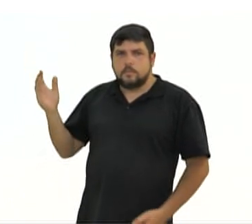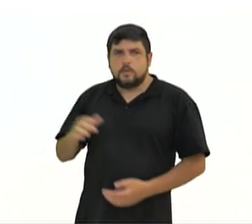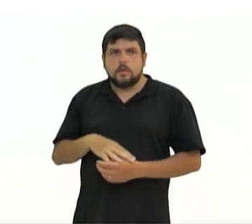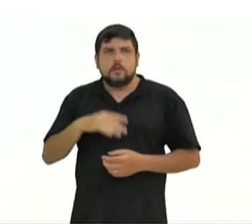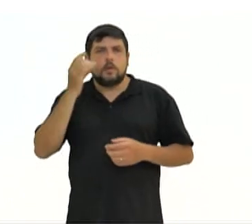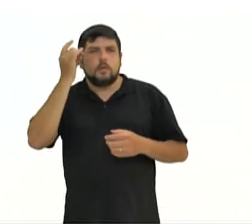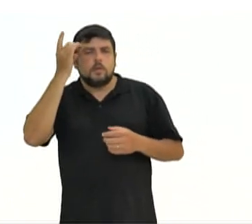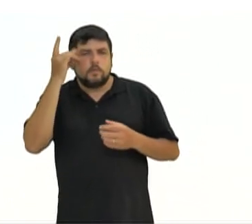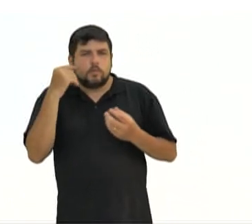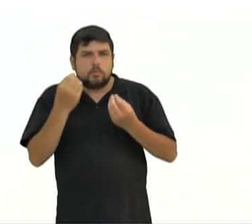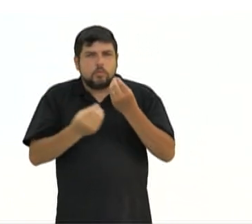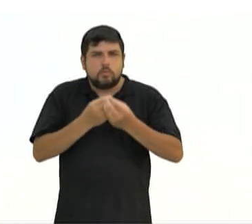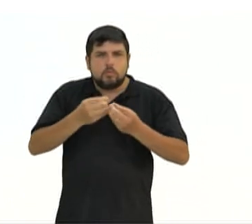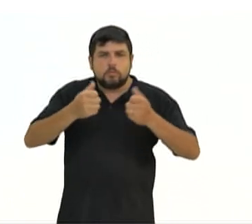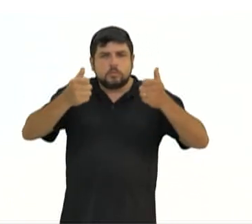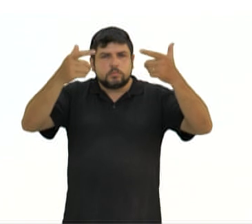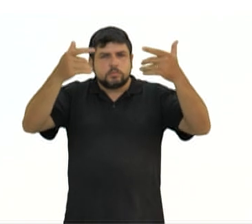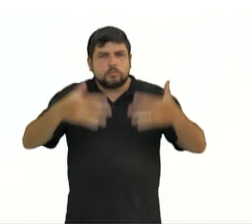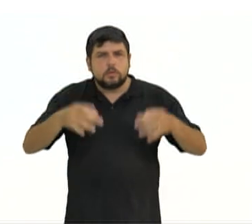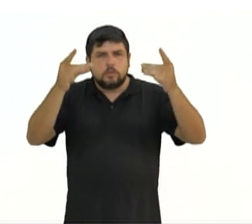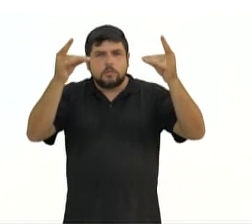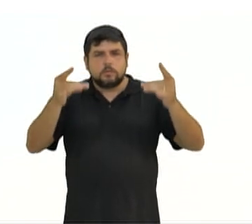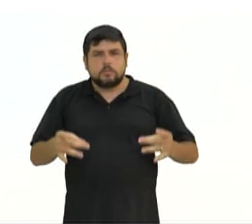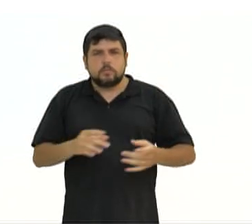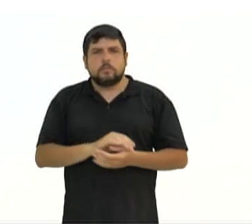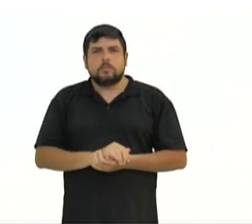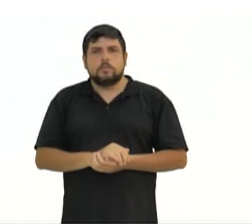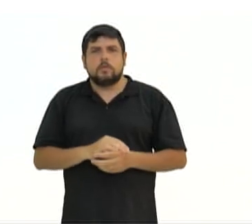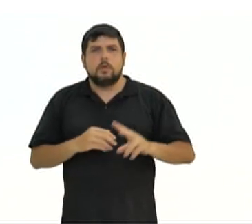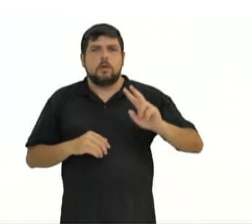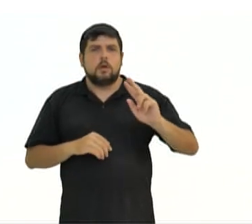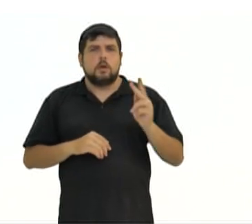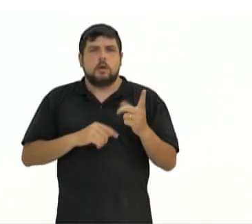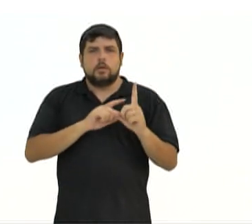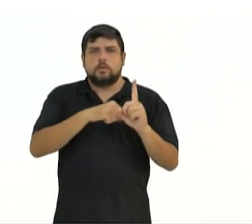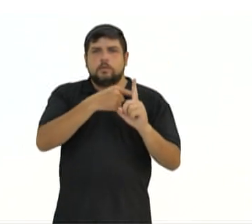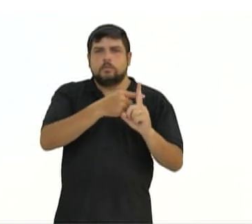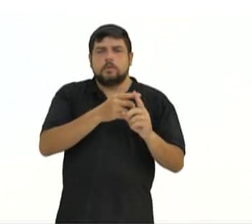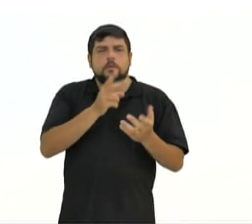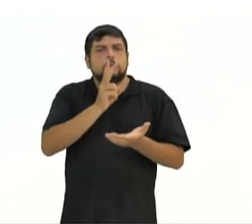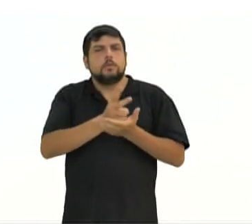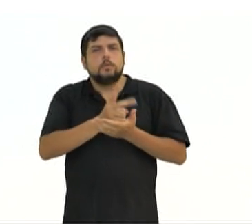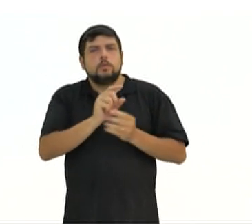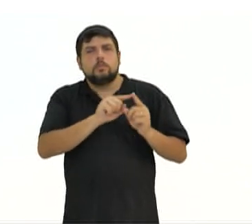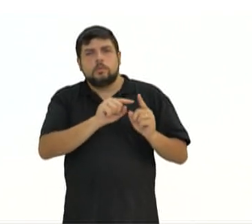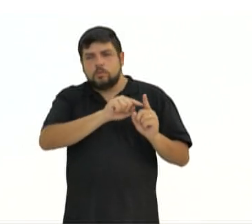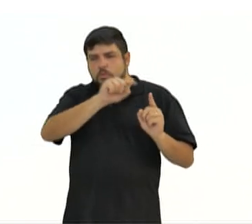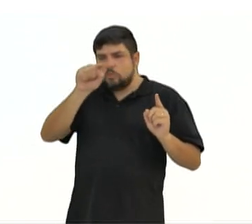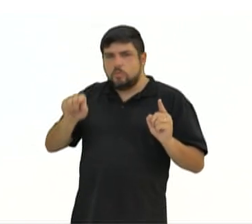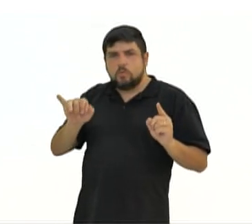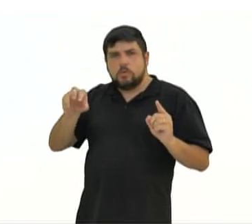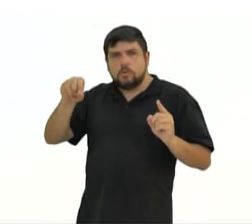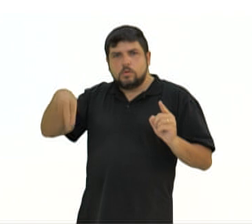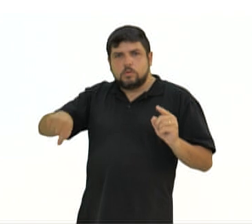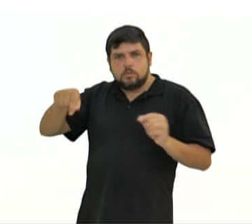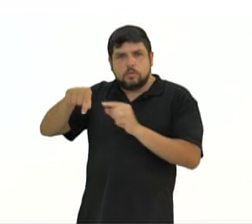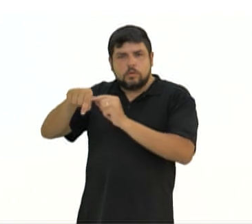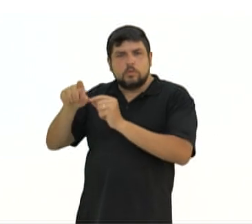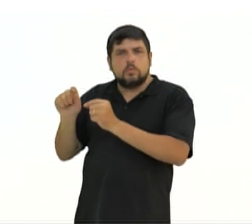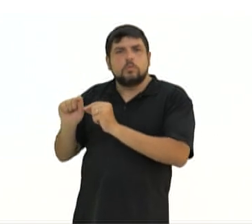em eletrólise aquosa. Então, o H+, ele vai ter sempre tendência maior quando o outro íon na questão